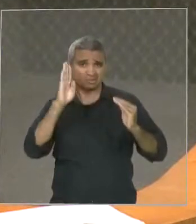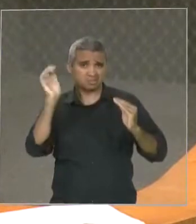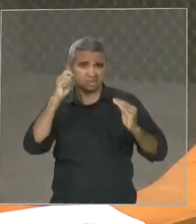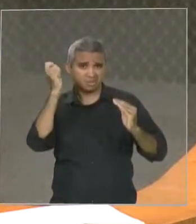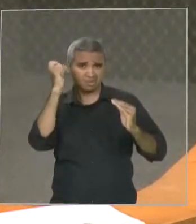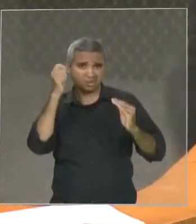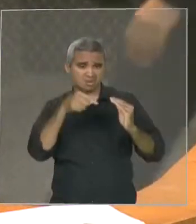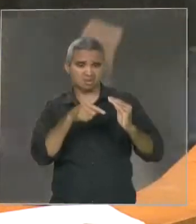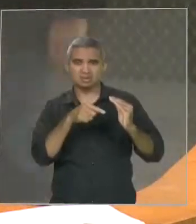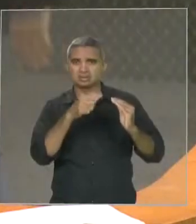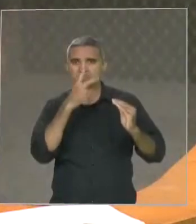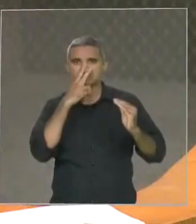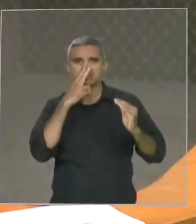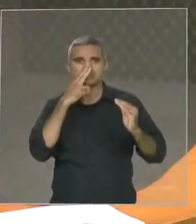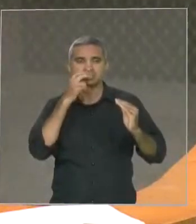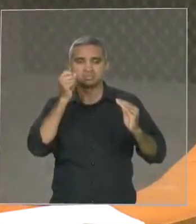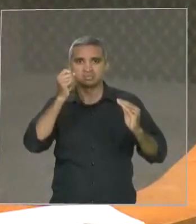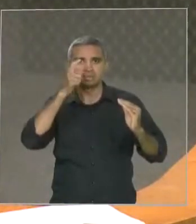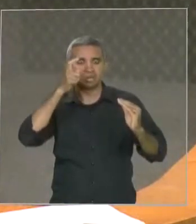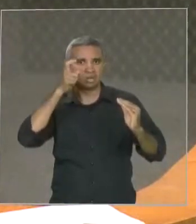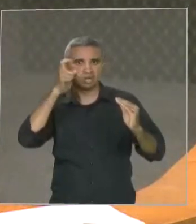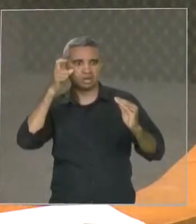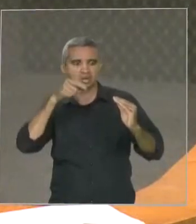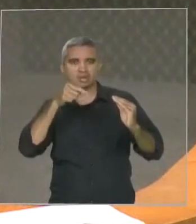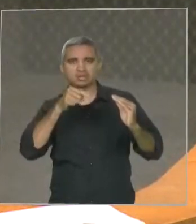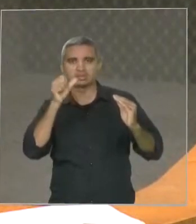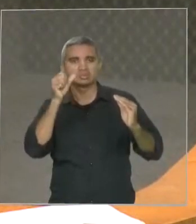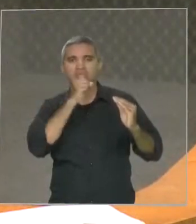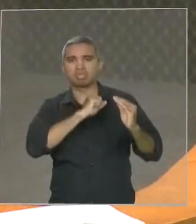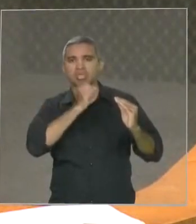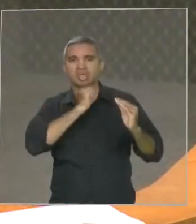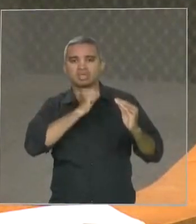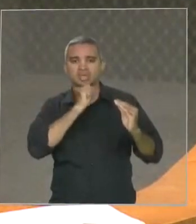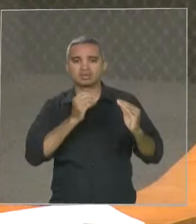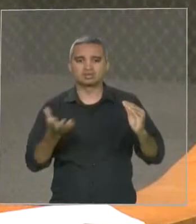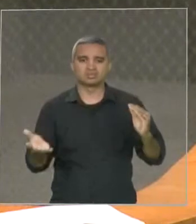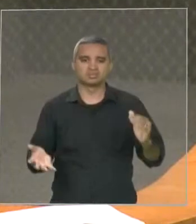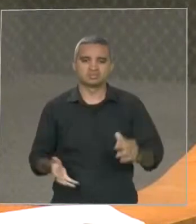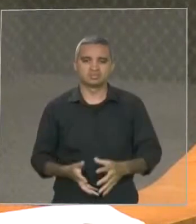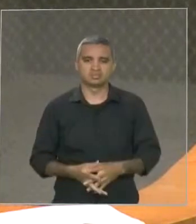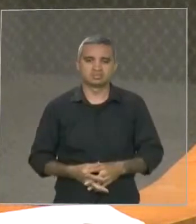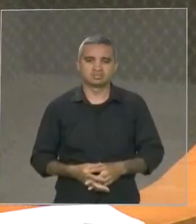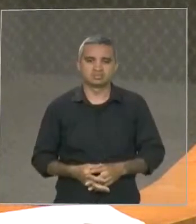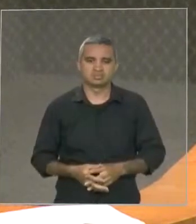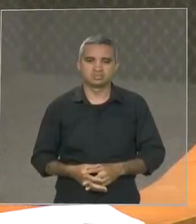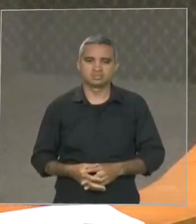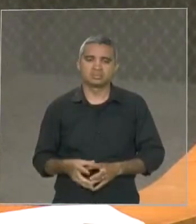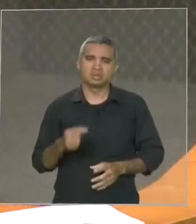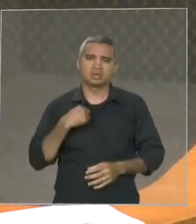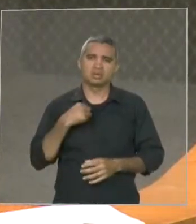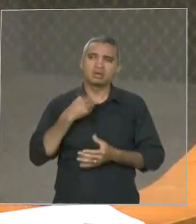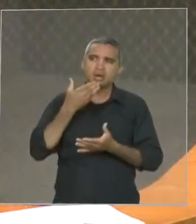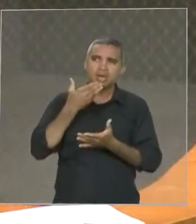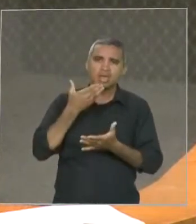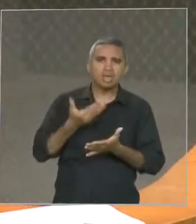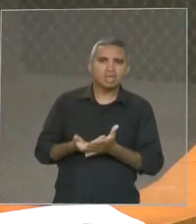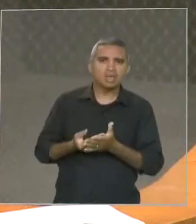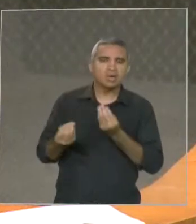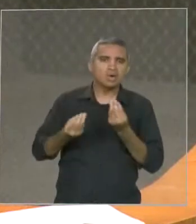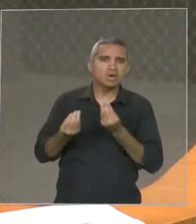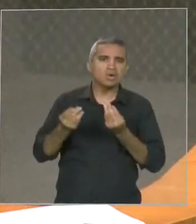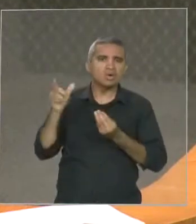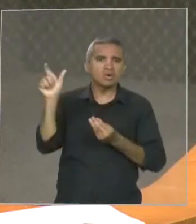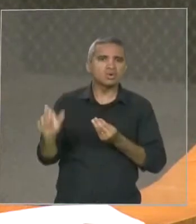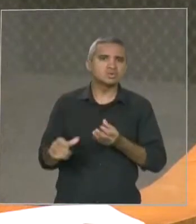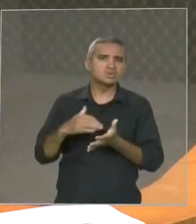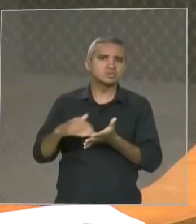escandalosa. Então, eu fico impressionada como não se toma uma atitude. O defensor público de Barra